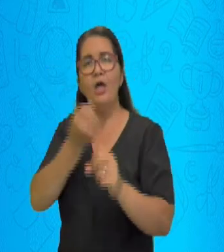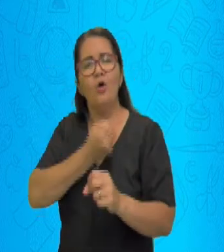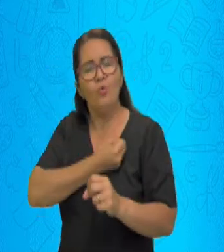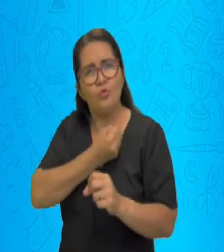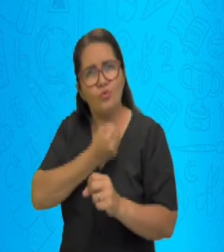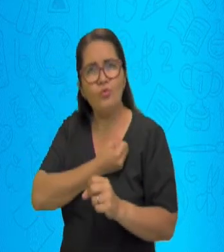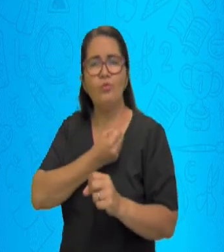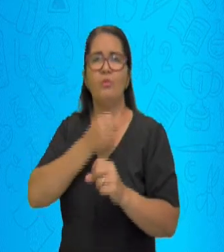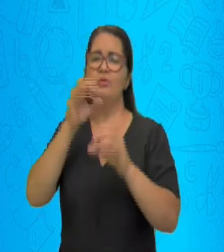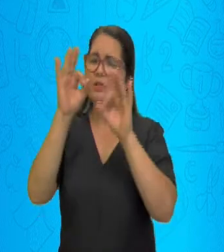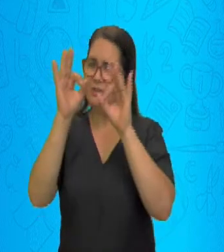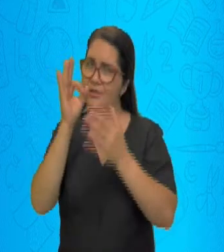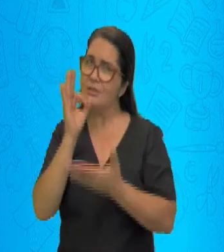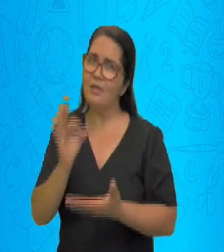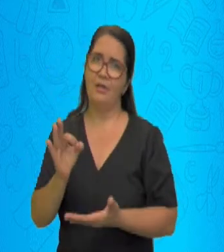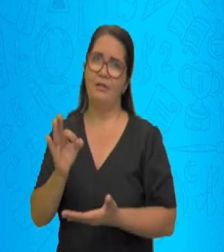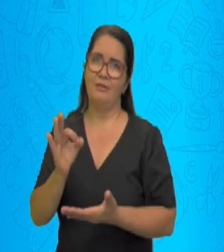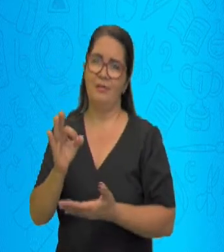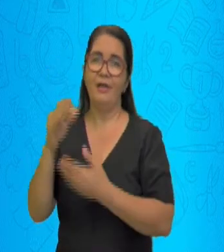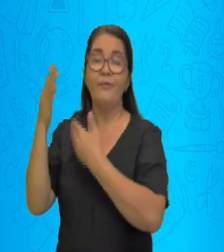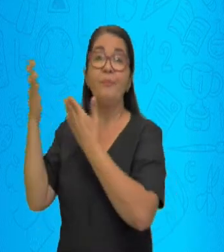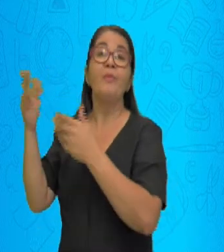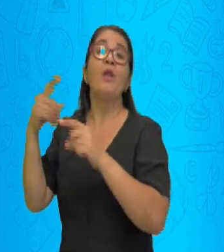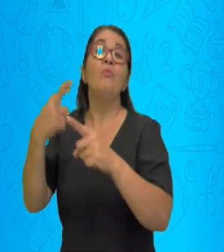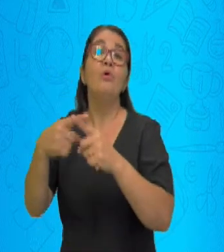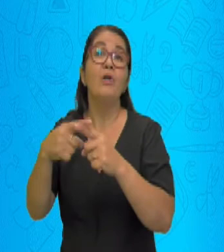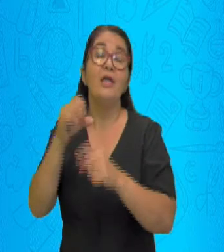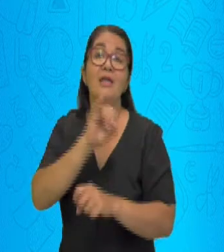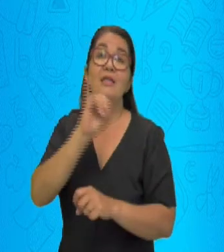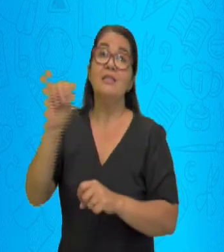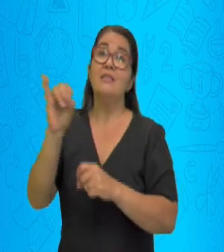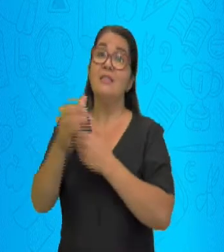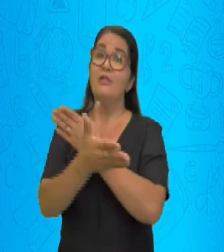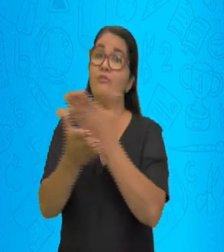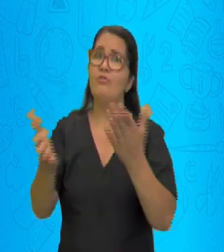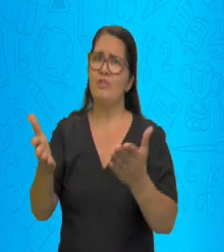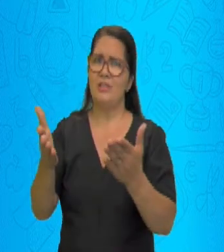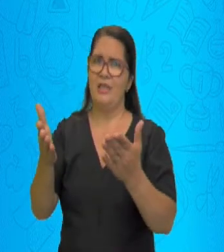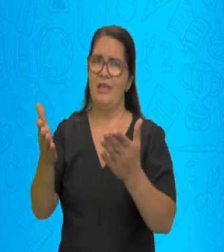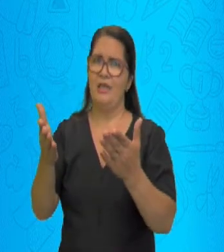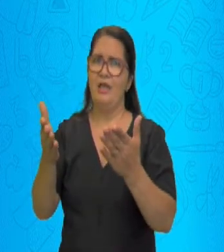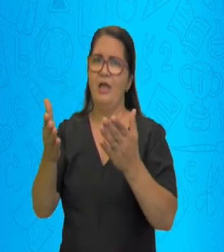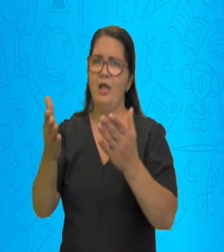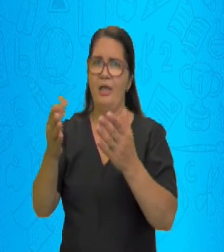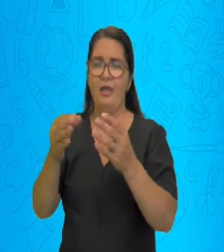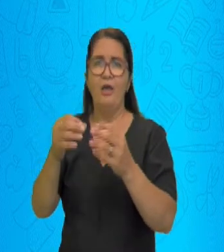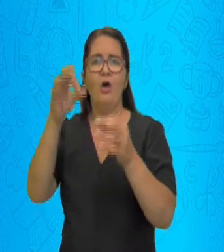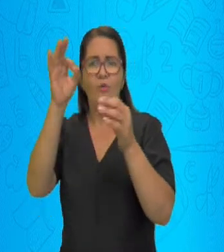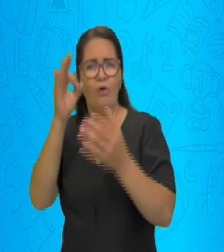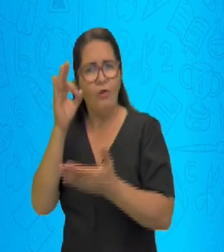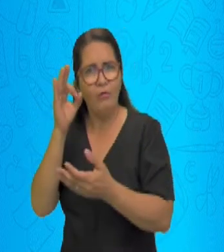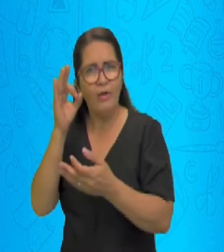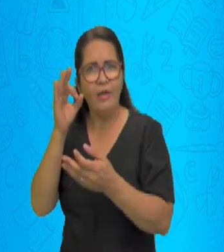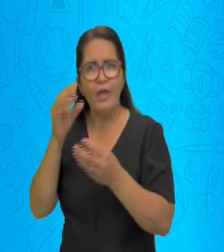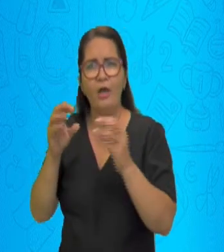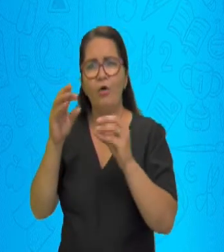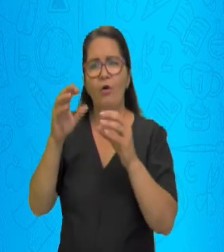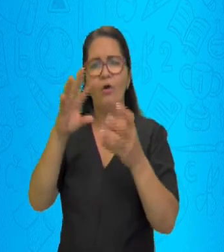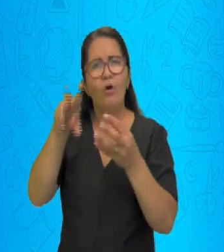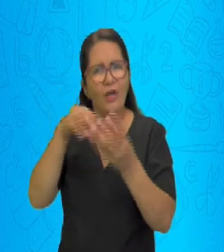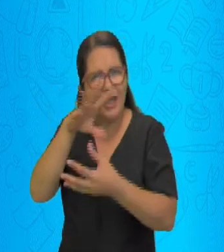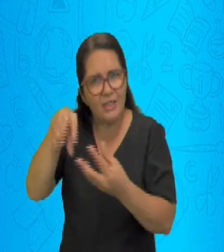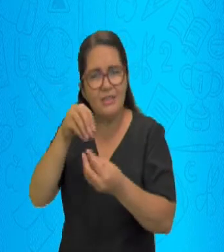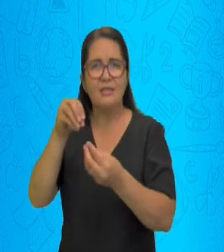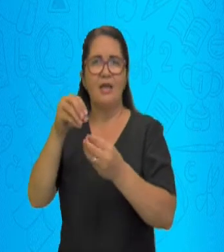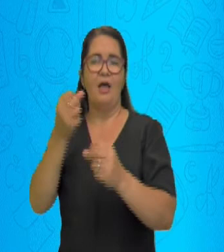na dezena. O resultado seria diferente do resultado verdadeiro. Então vamos lá. O